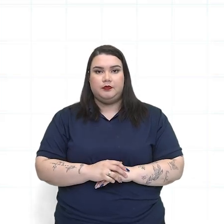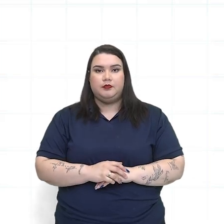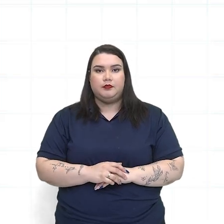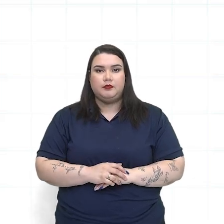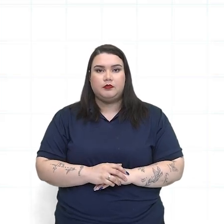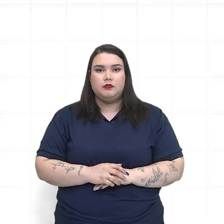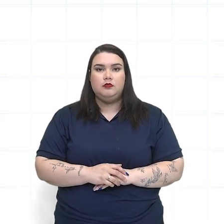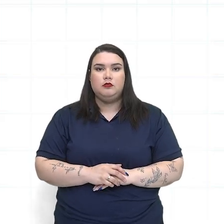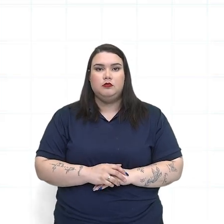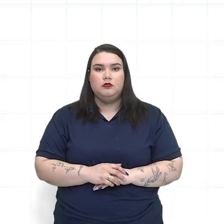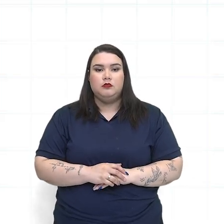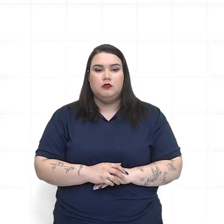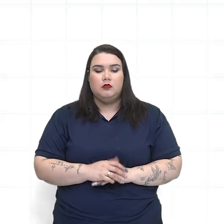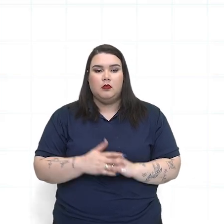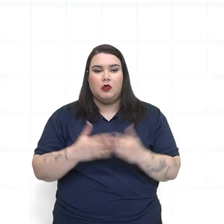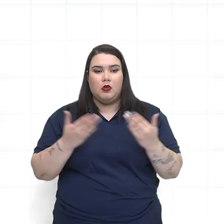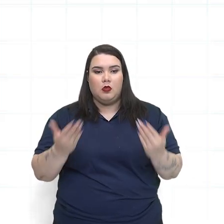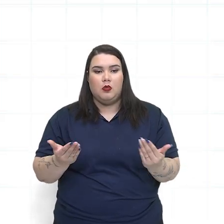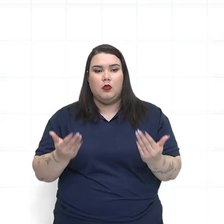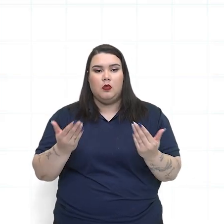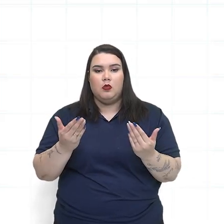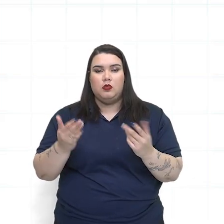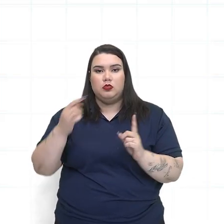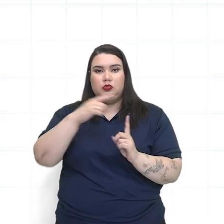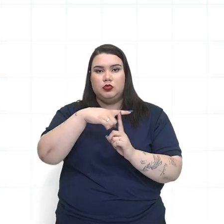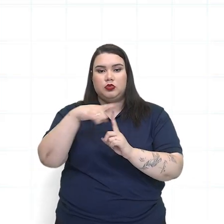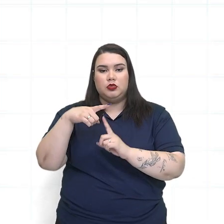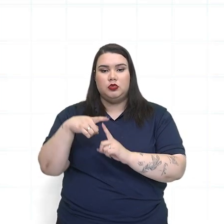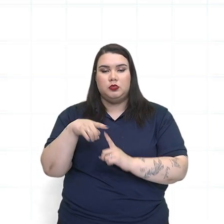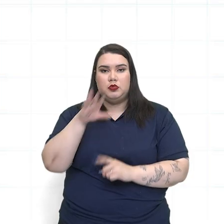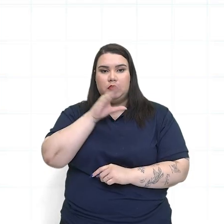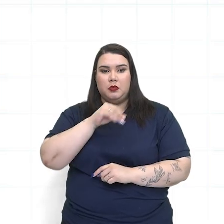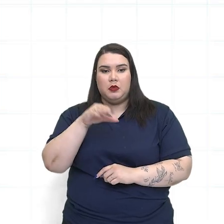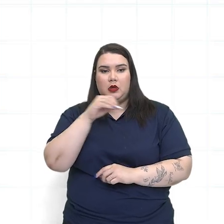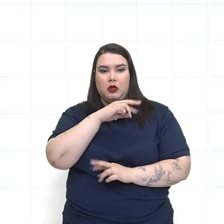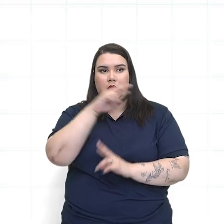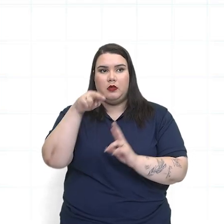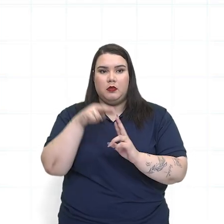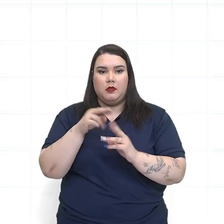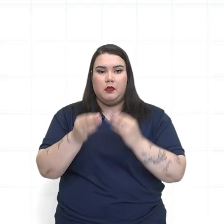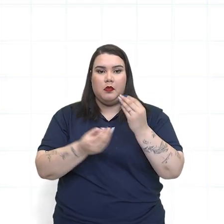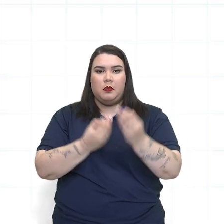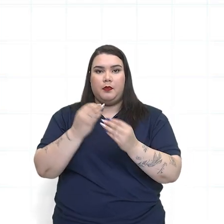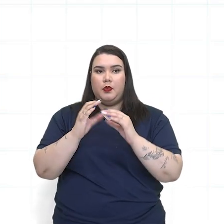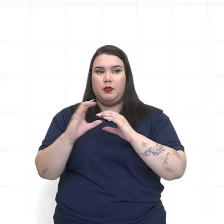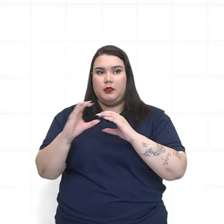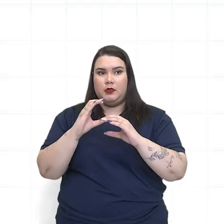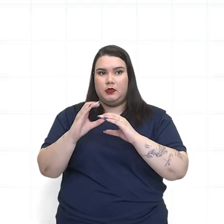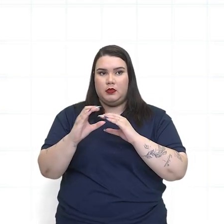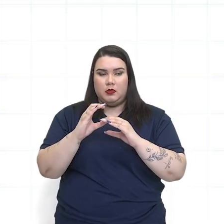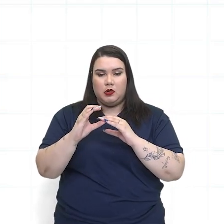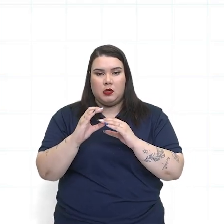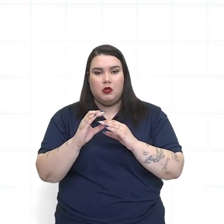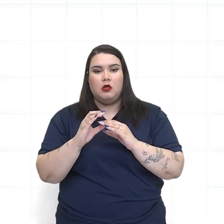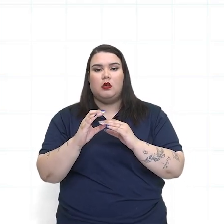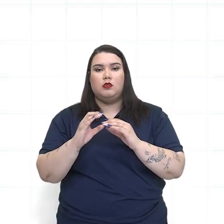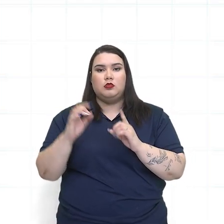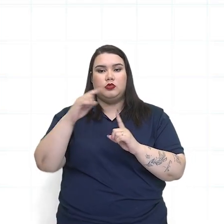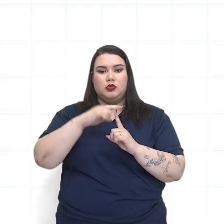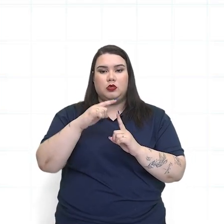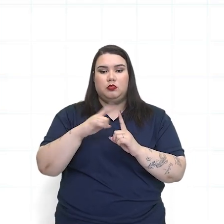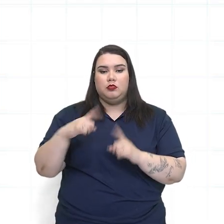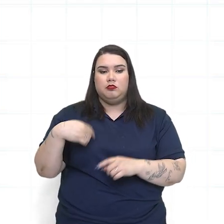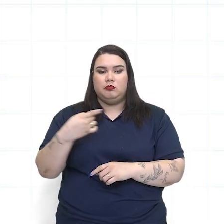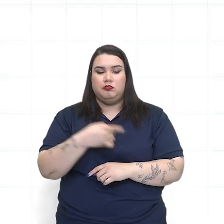Então, os níveis da fala se referem ao modo como nos comunicamos. a maneira, o modo que a